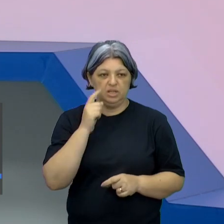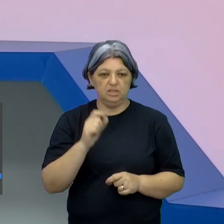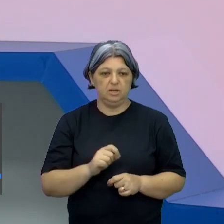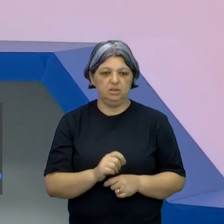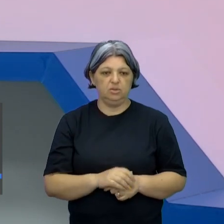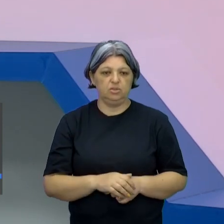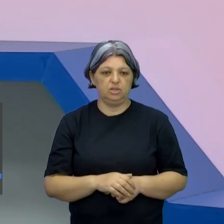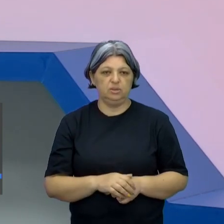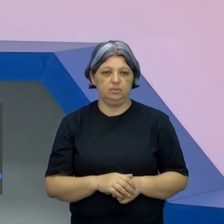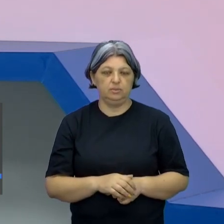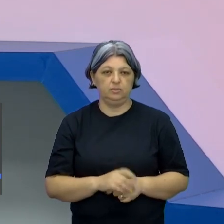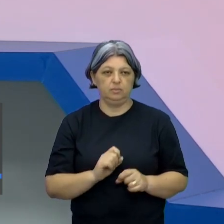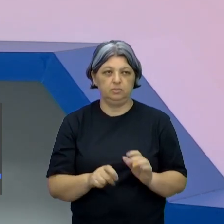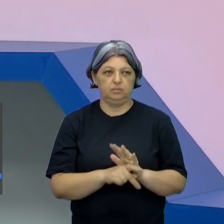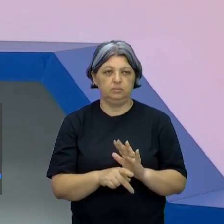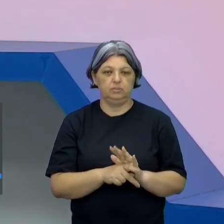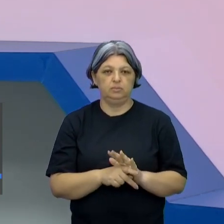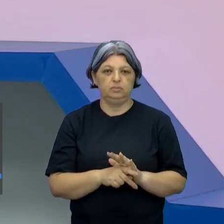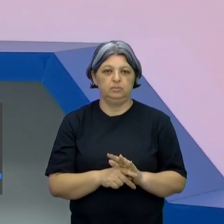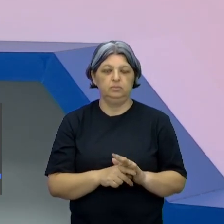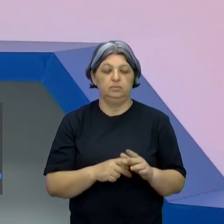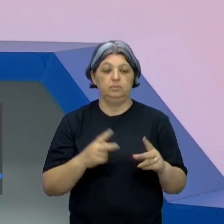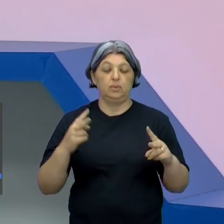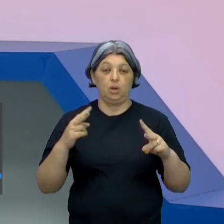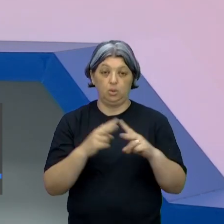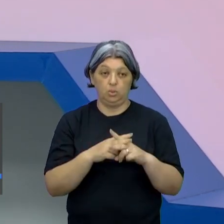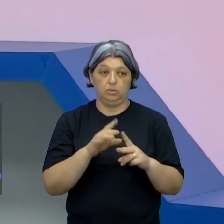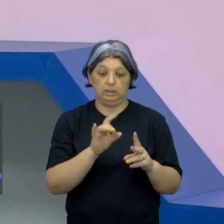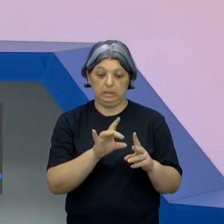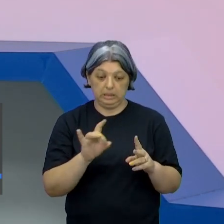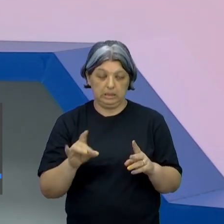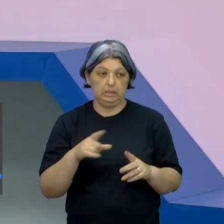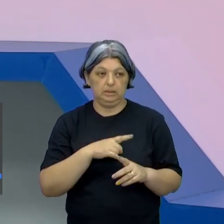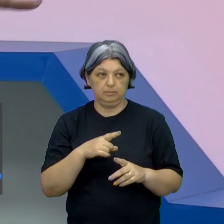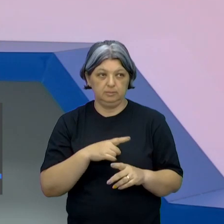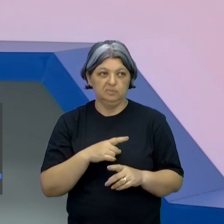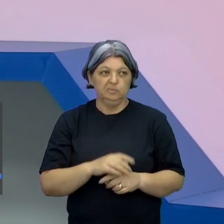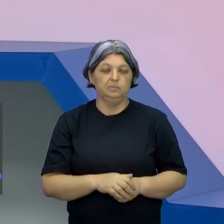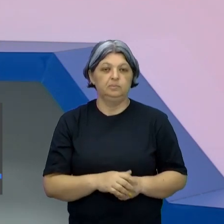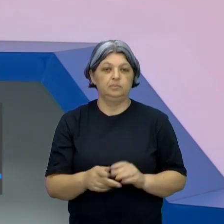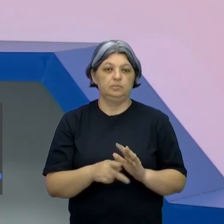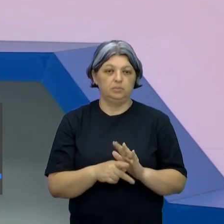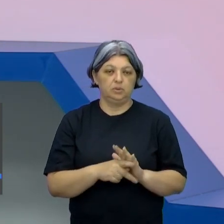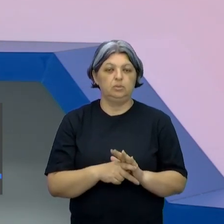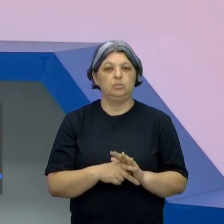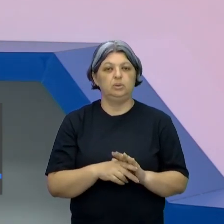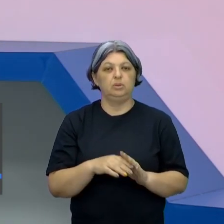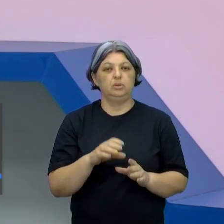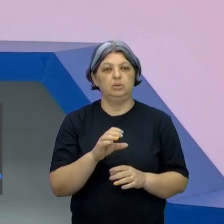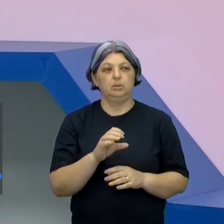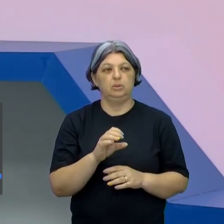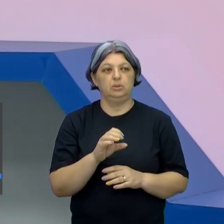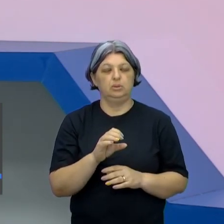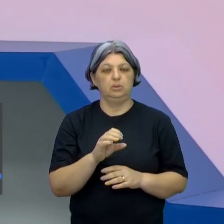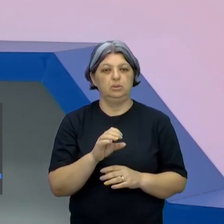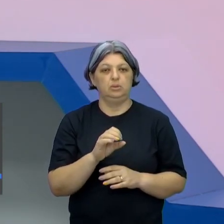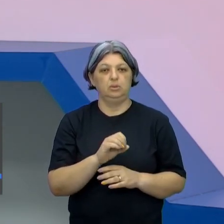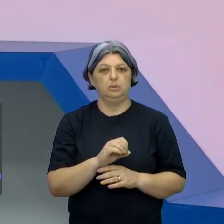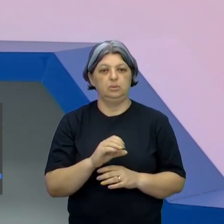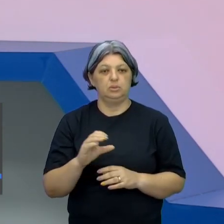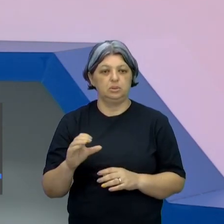a luta pela luta, então cada luta veio, eu falei da luta do Ocidente, da luta do Oriente, então nós